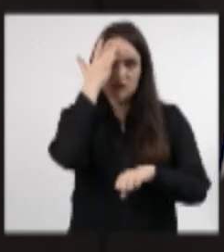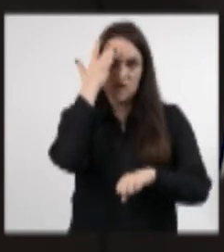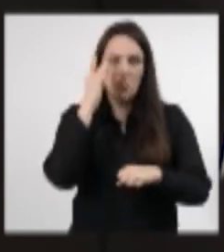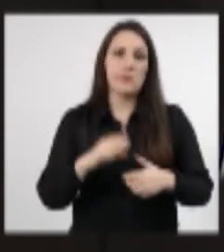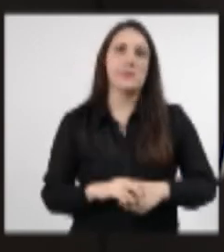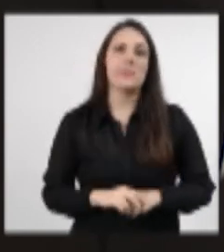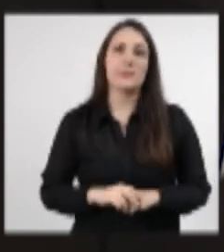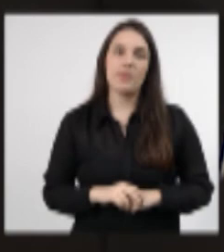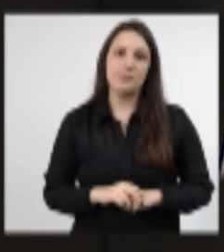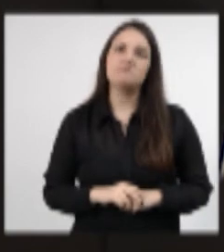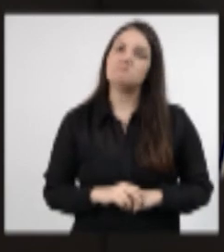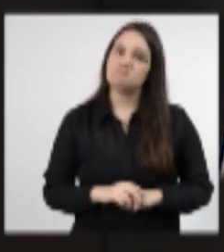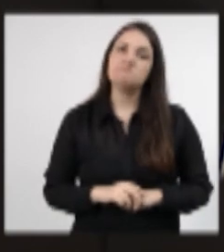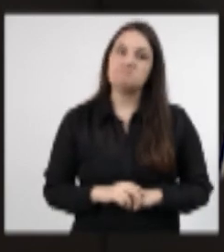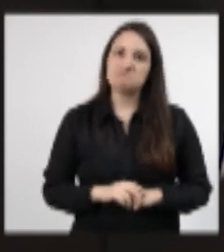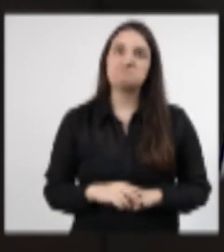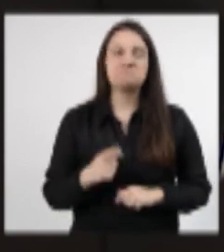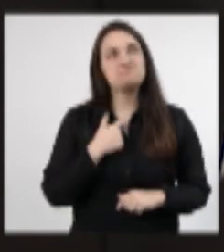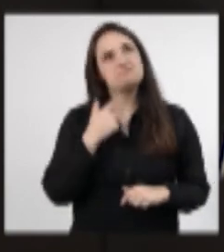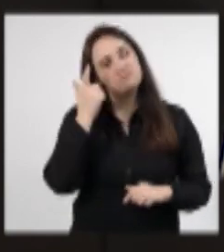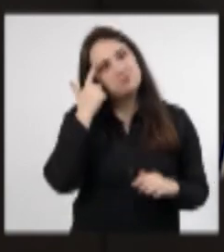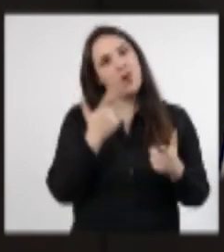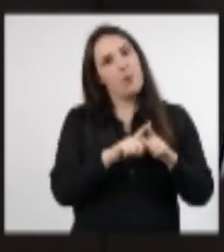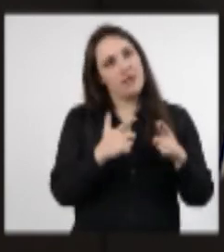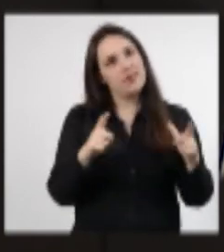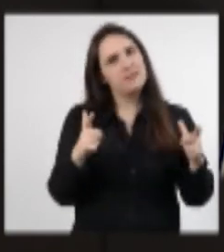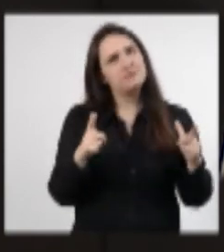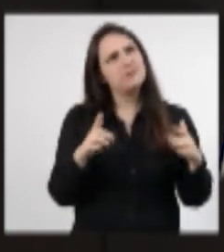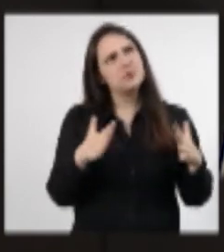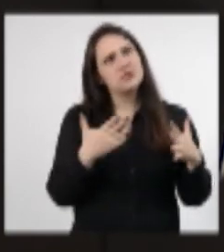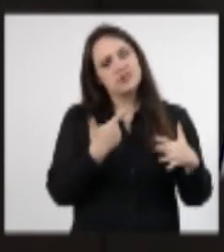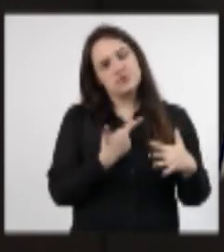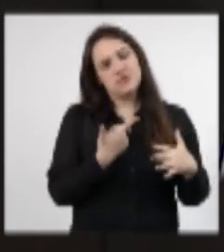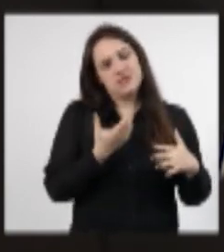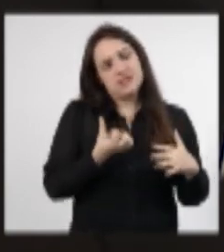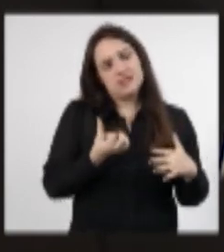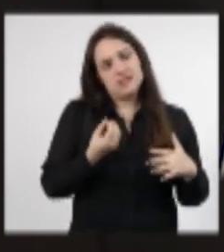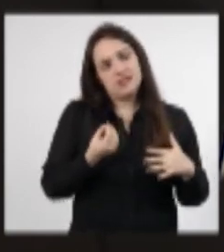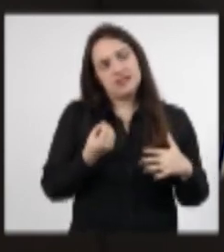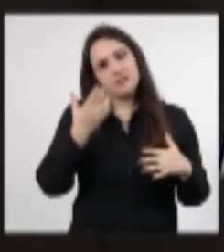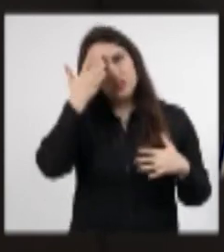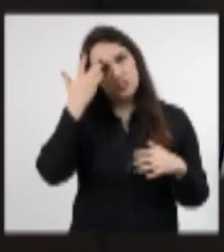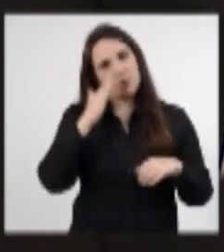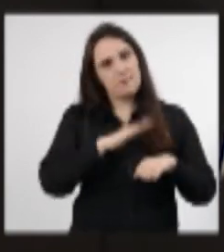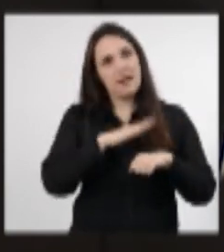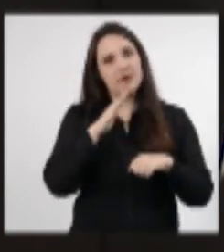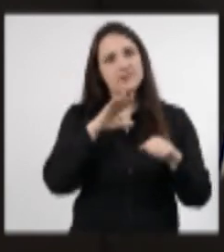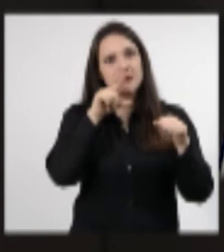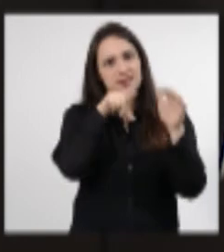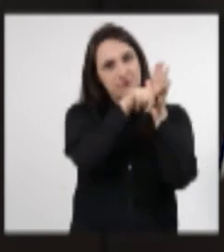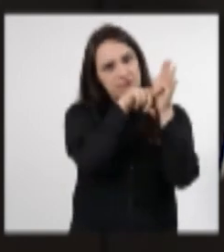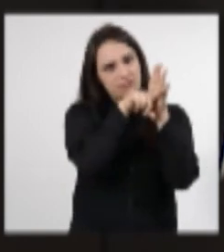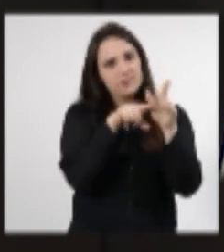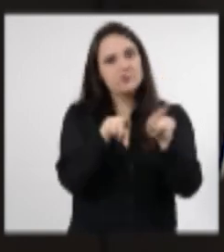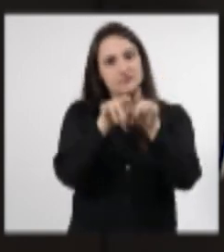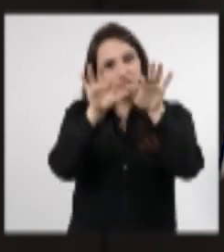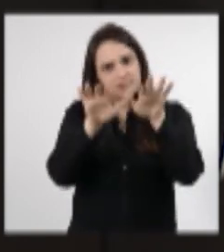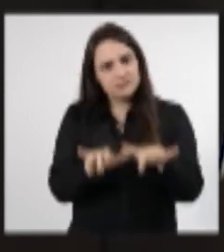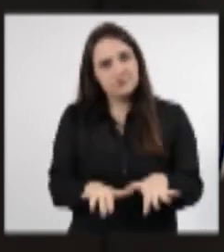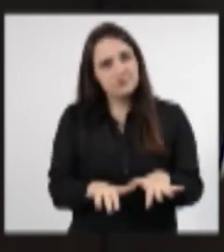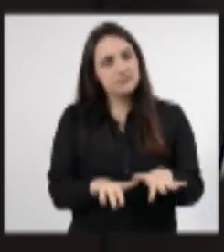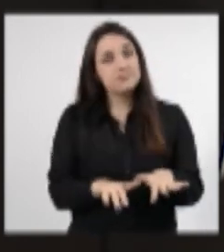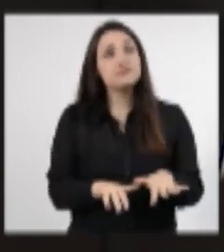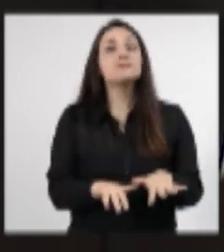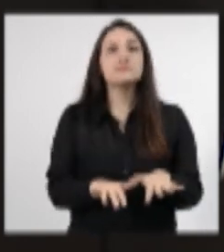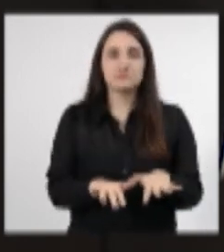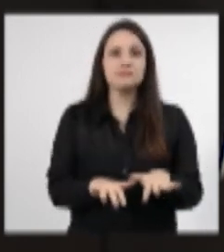expectativa de chamamento de ao menos 260 policiais entre investigadores e escrivães